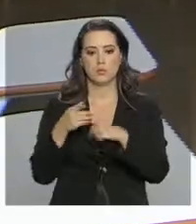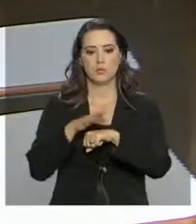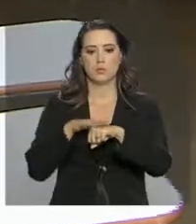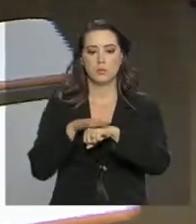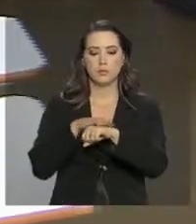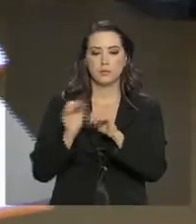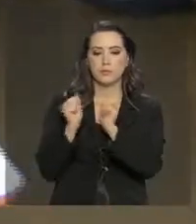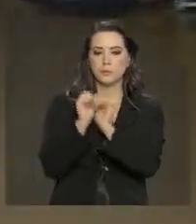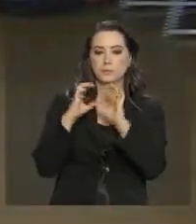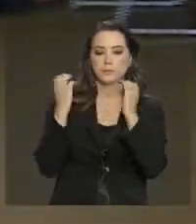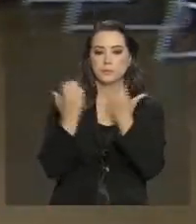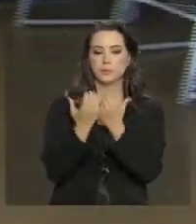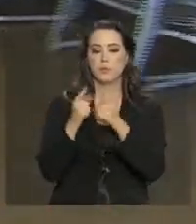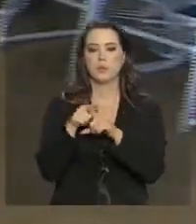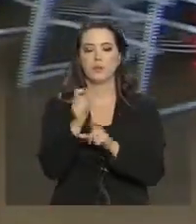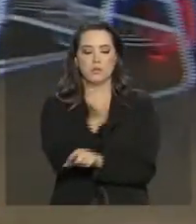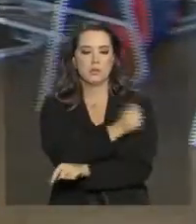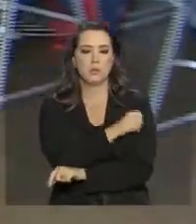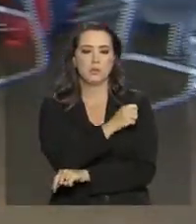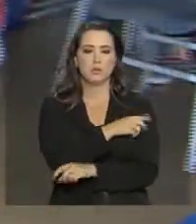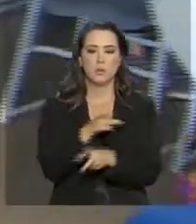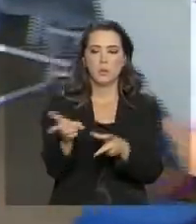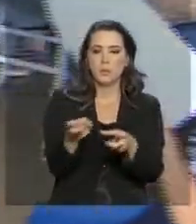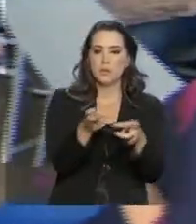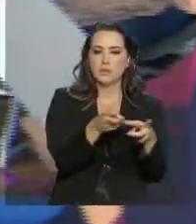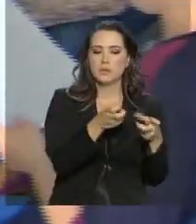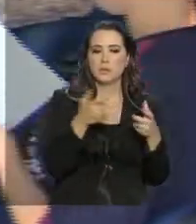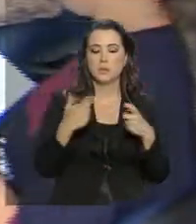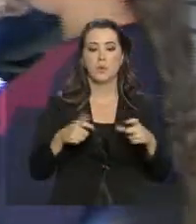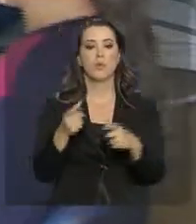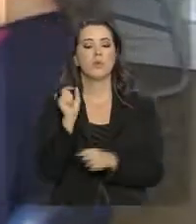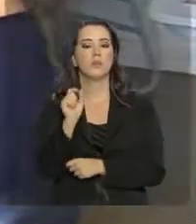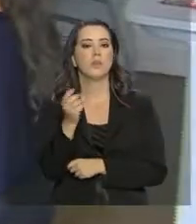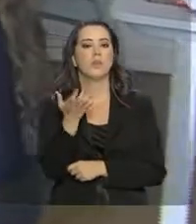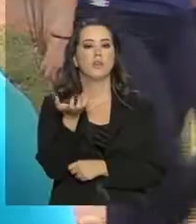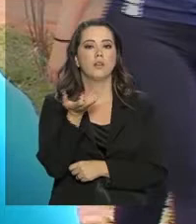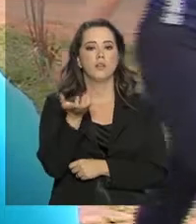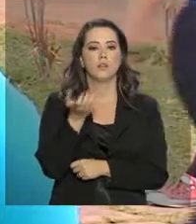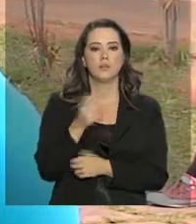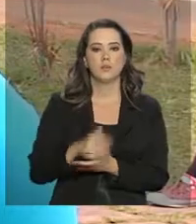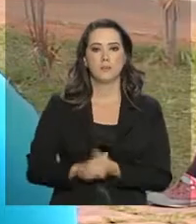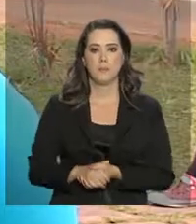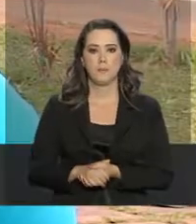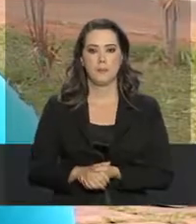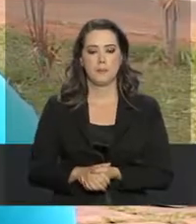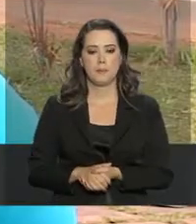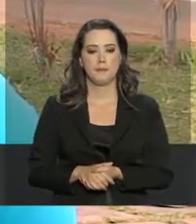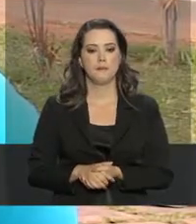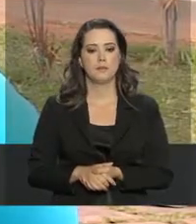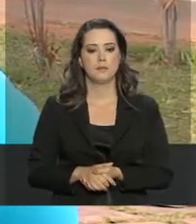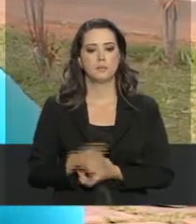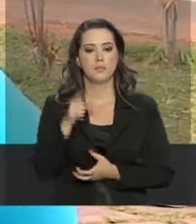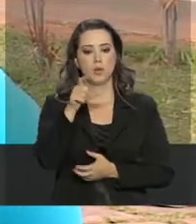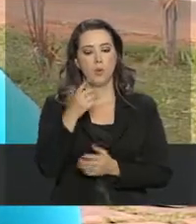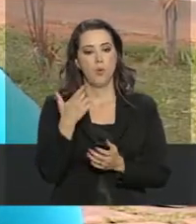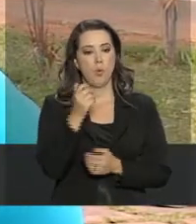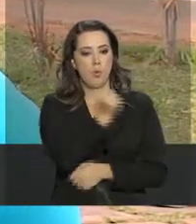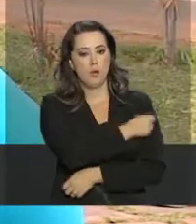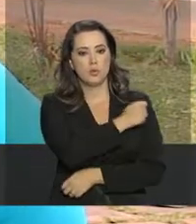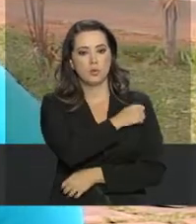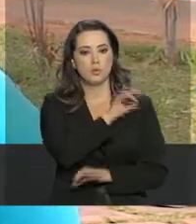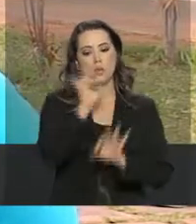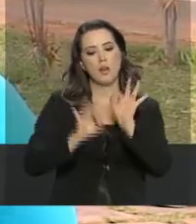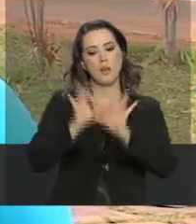a comunidade e os alunos para identificar as vontades do grupo ele monta uma grade semanal dele com que ele quer fazer